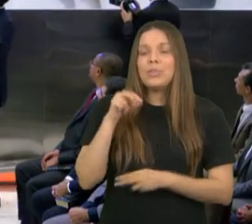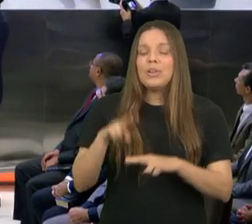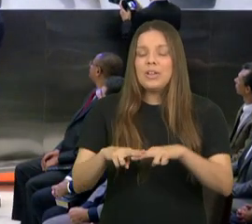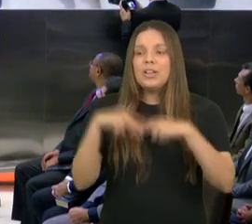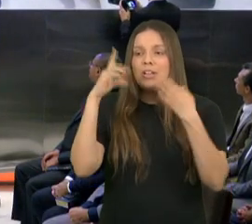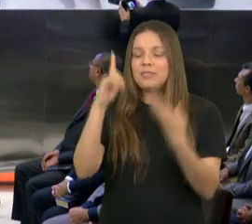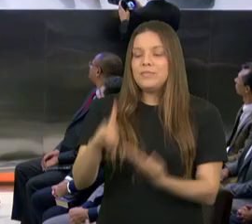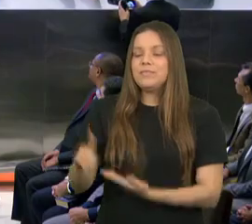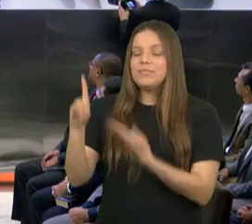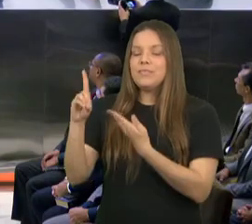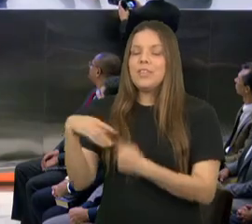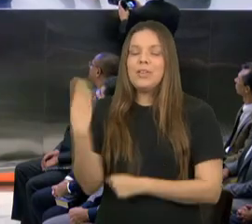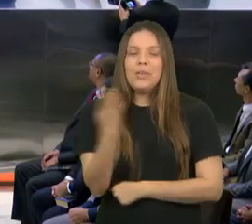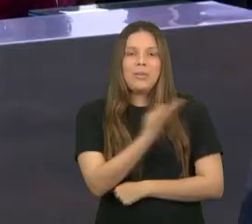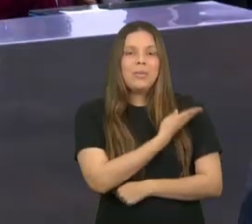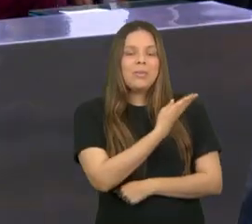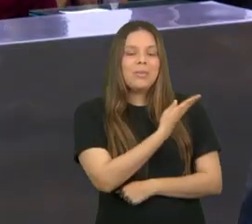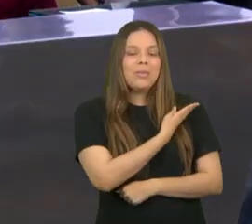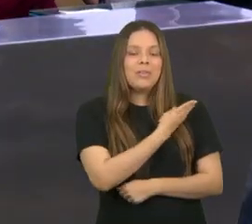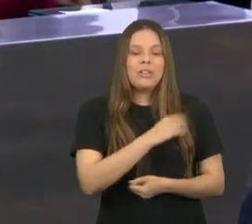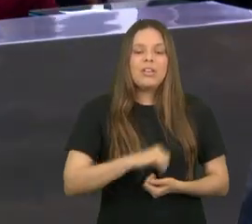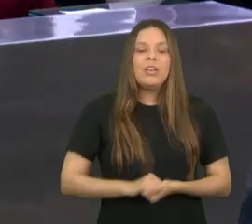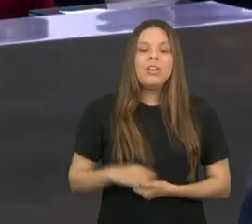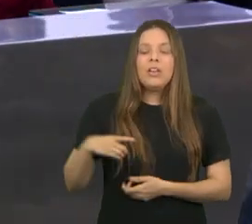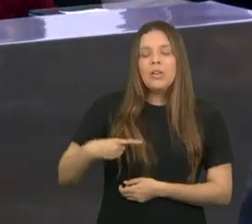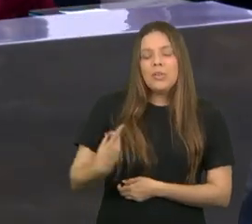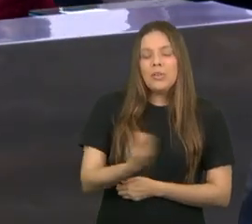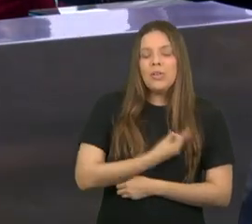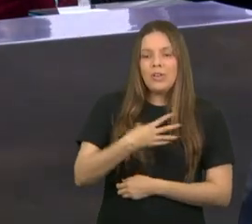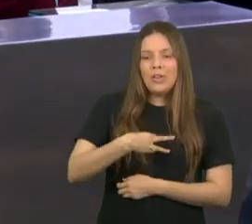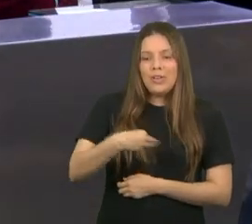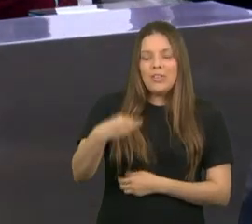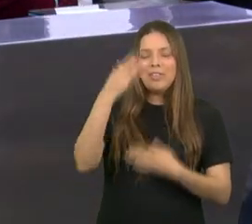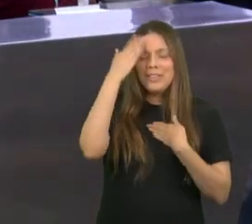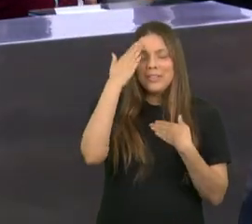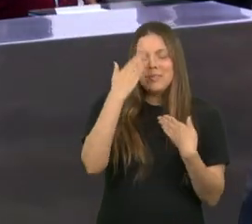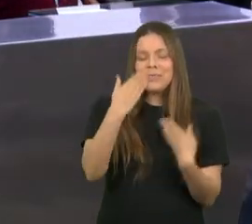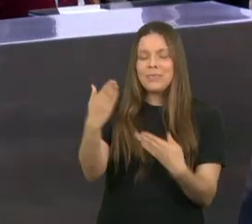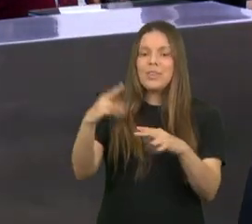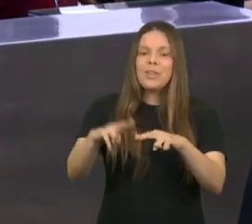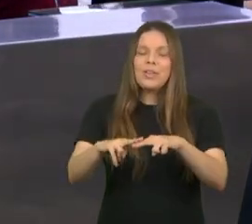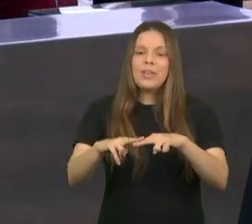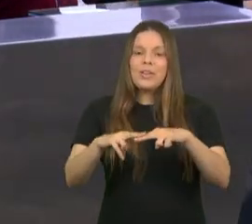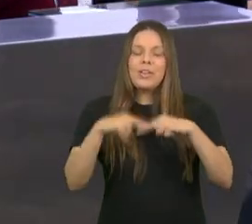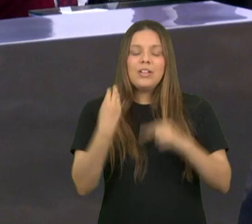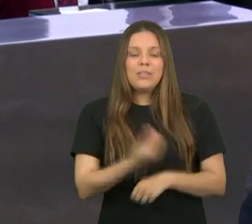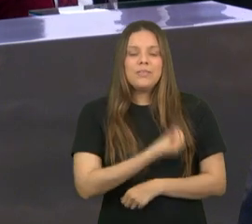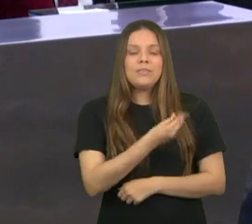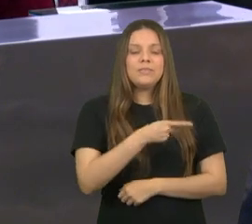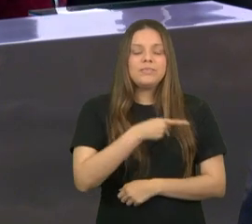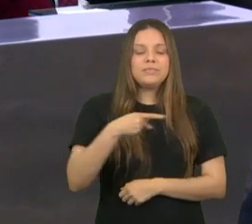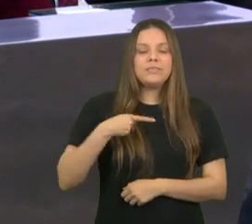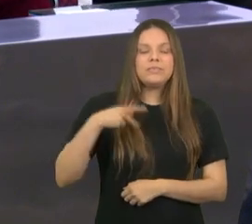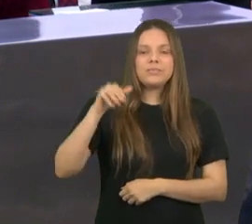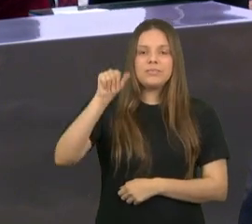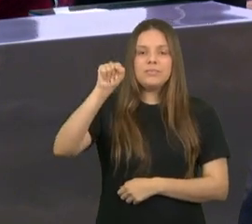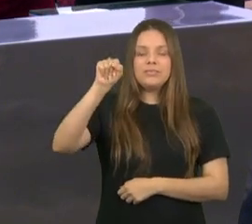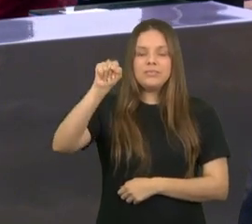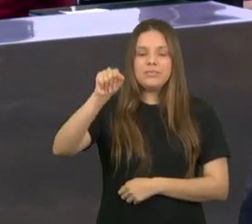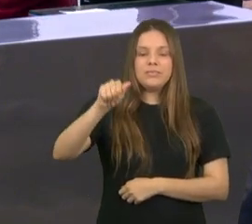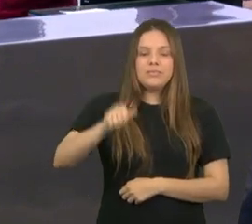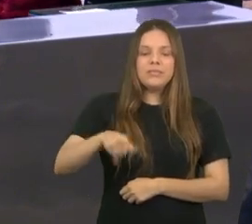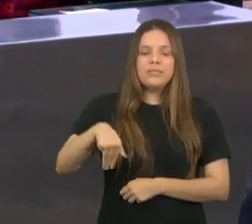um companheiro do nosso pai. E nós somos gratos pela sua vida, pastor Samuel, seu cuidado. E os